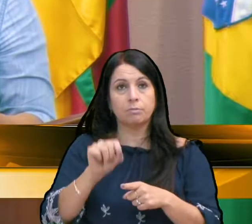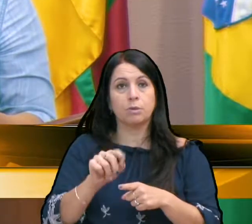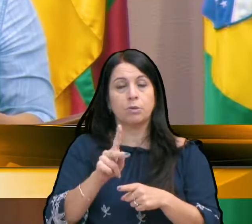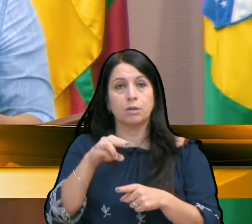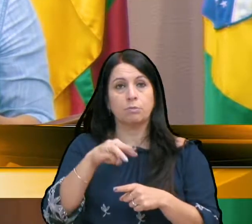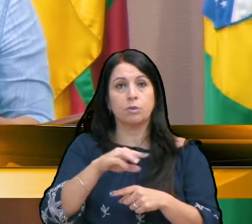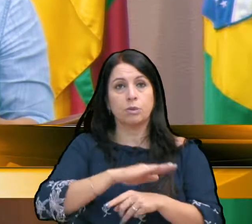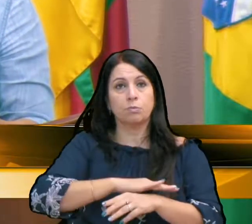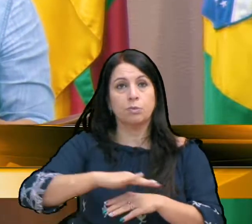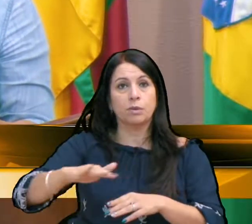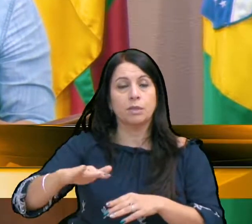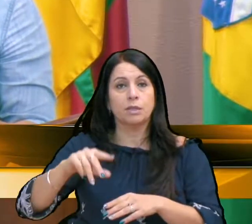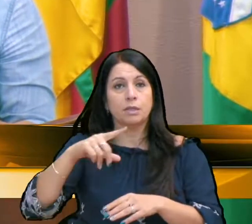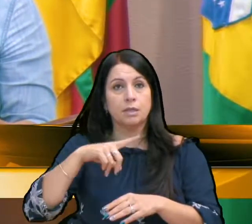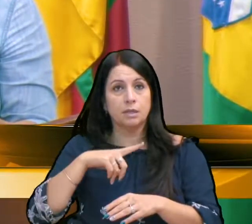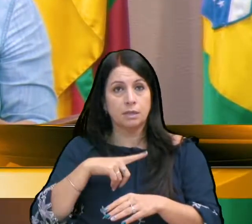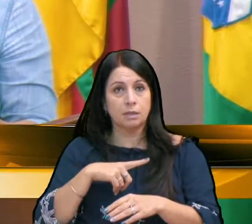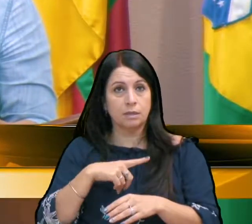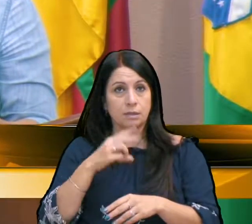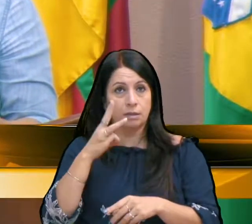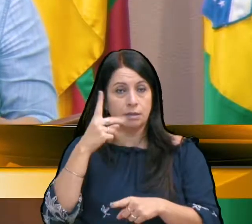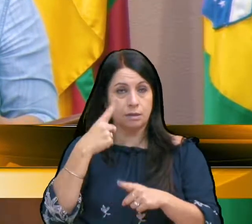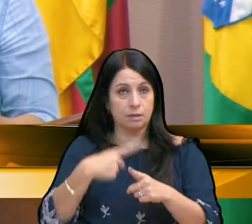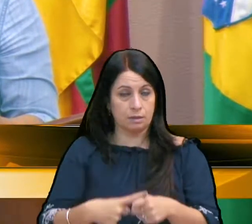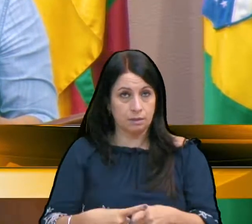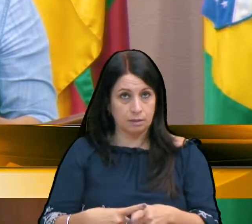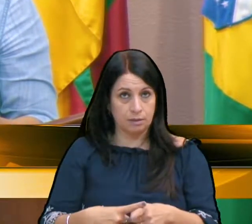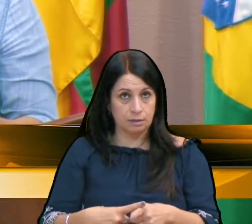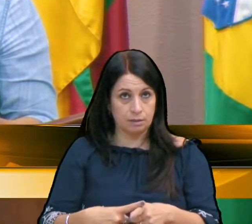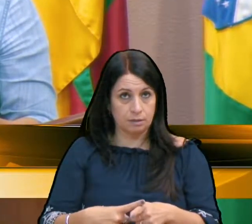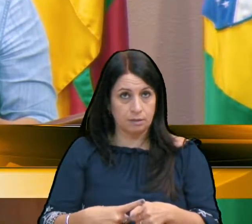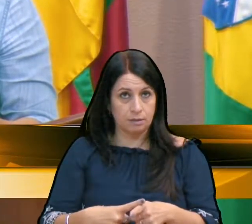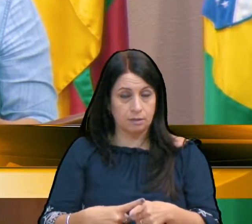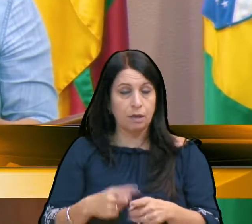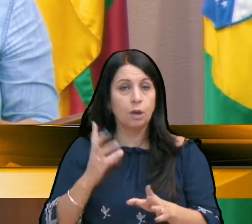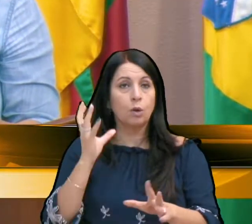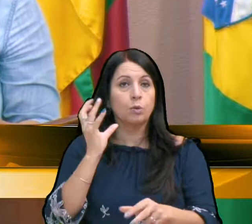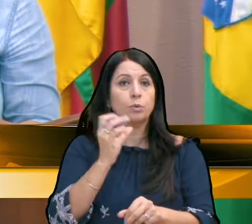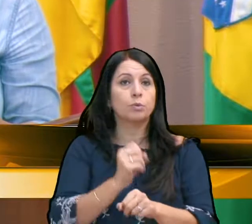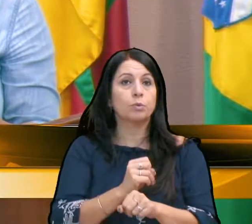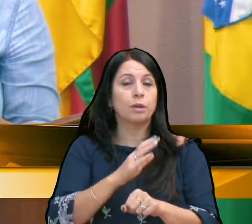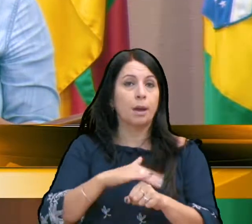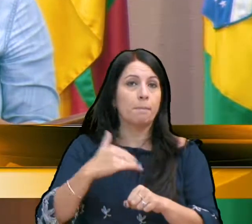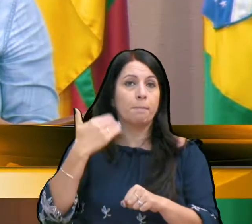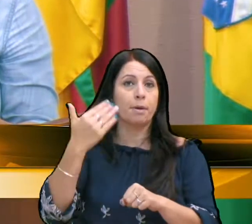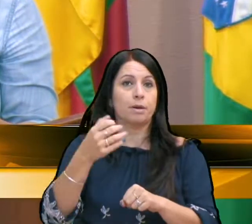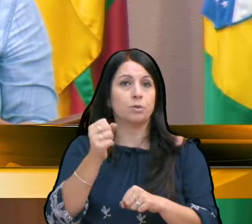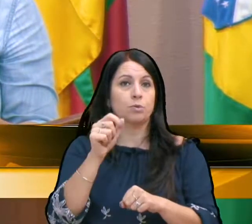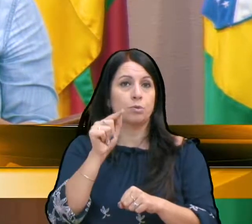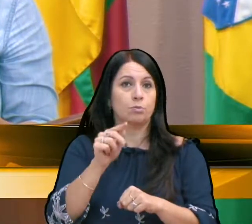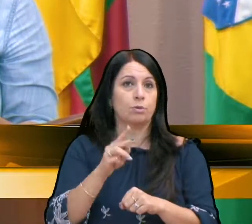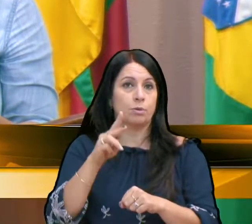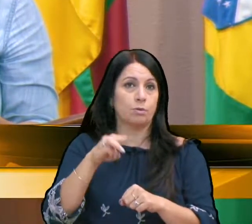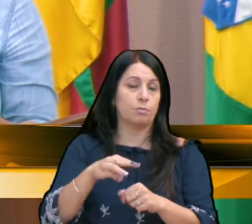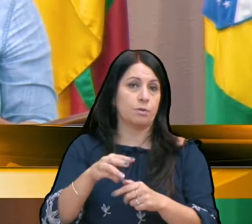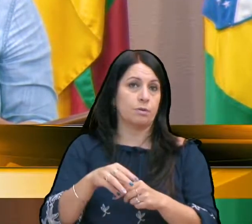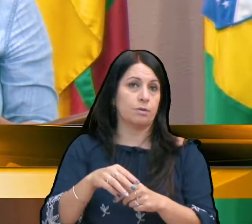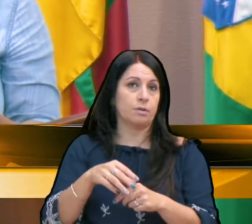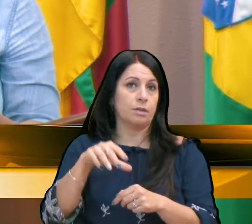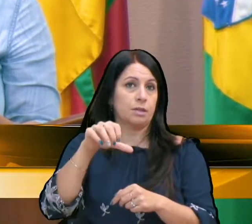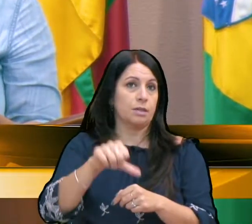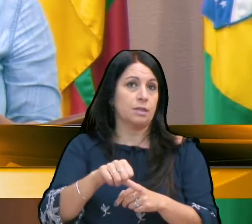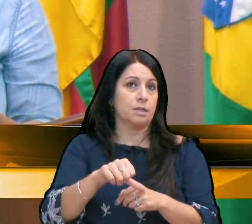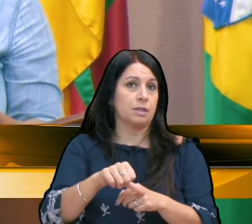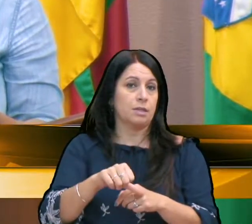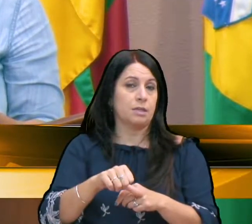de estrada pelo menos 3 vezes, totalizando dados superiores a 8 mil quilômetros. Foram 9, então, né?